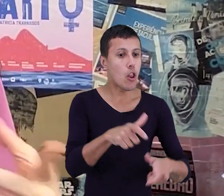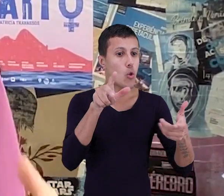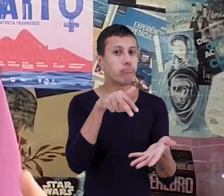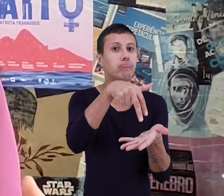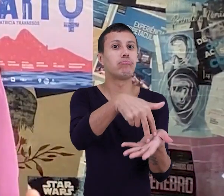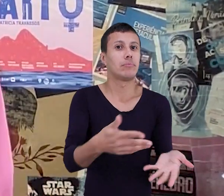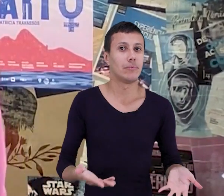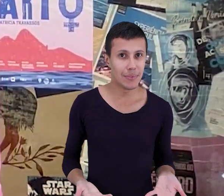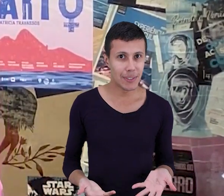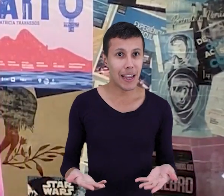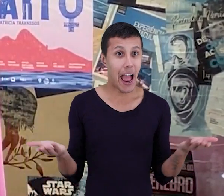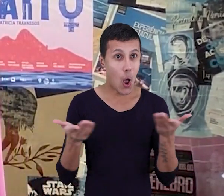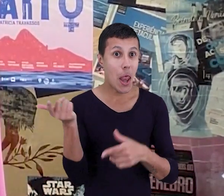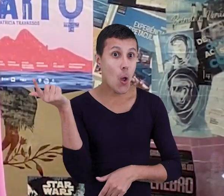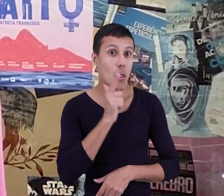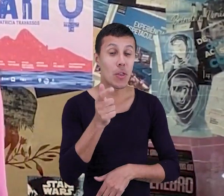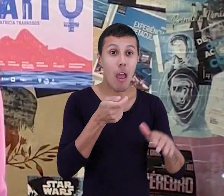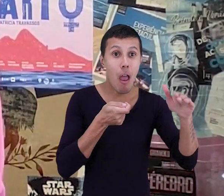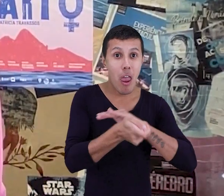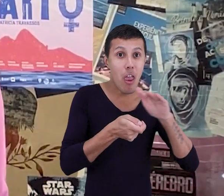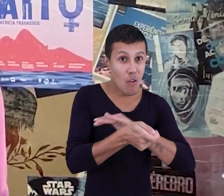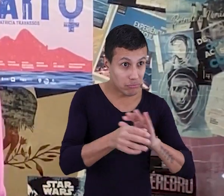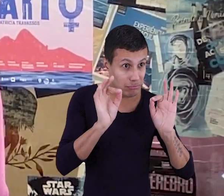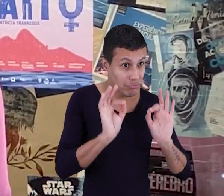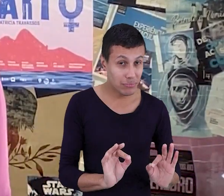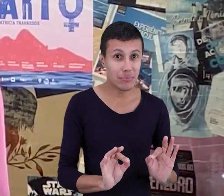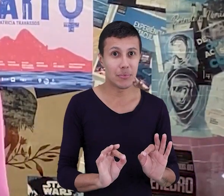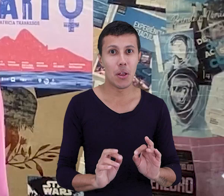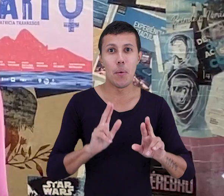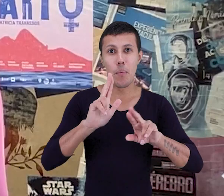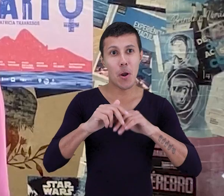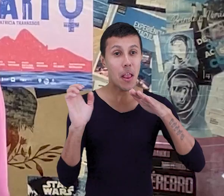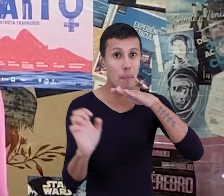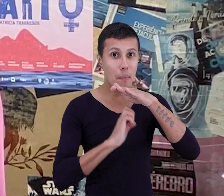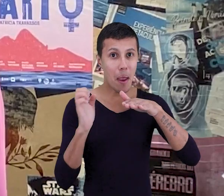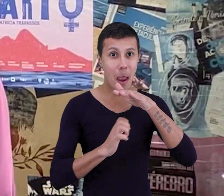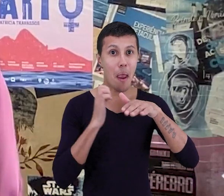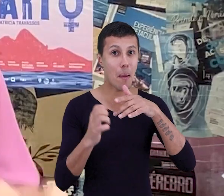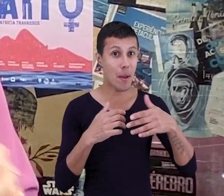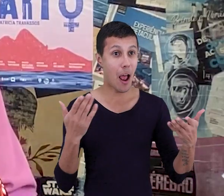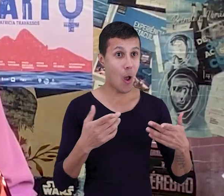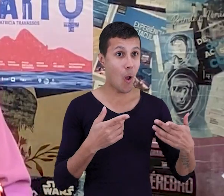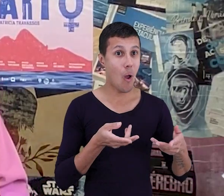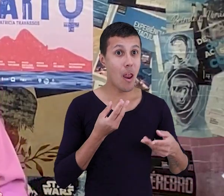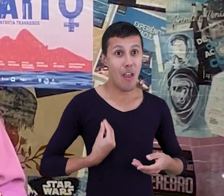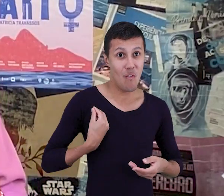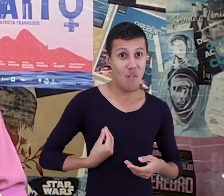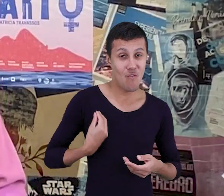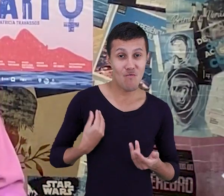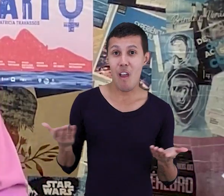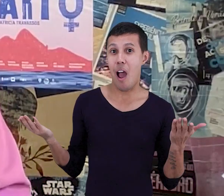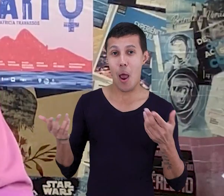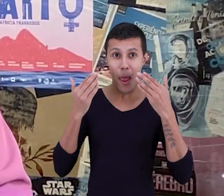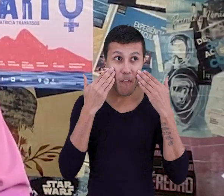está conseguindo investimento realmente, porque é uma empresa que está rodando, né? Então, eu acho que o que a gente está